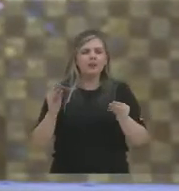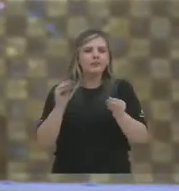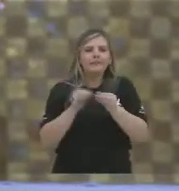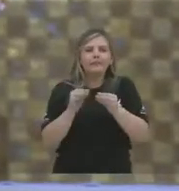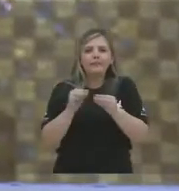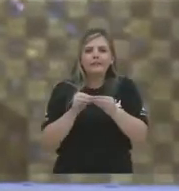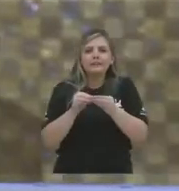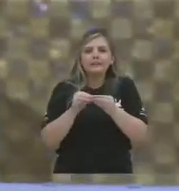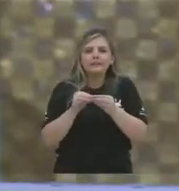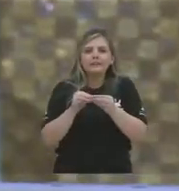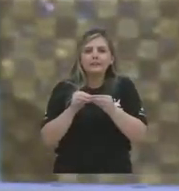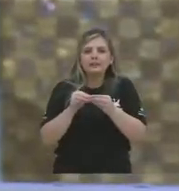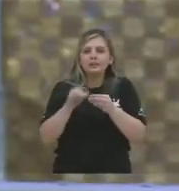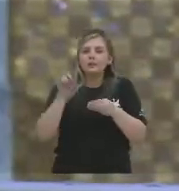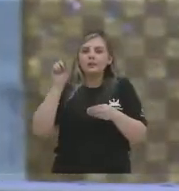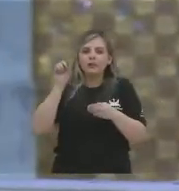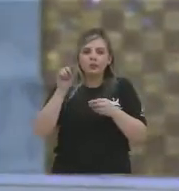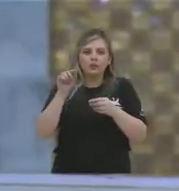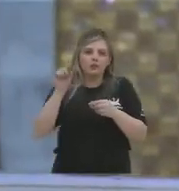dele?